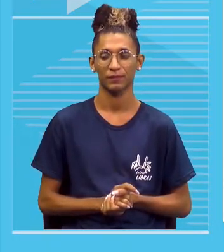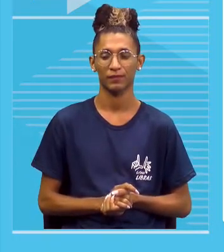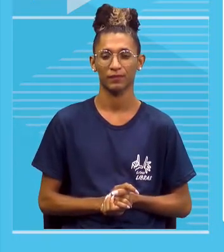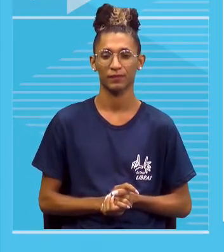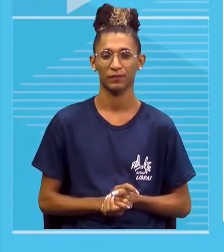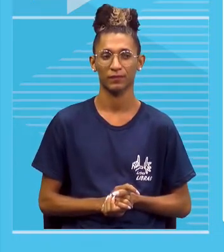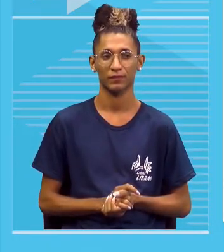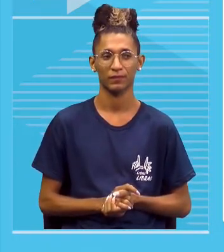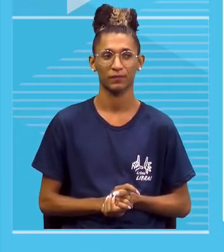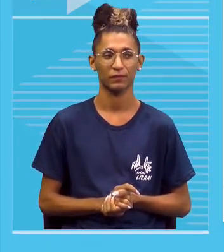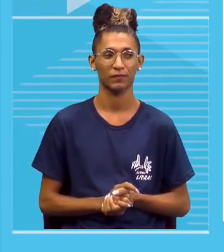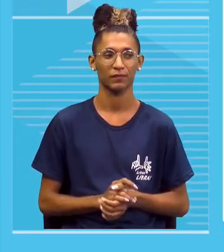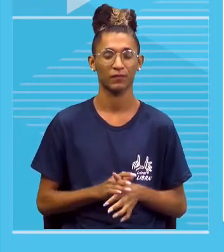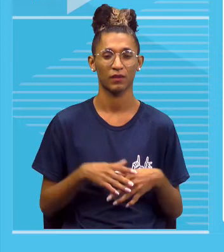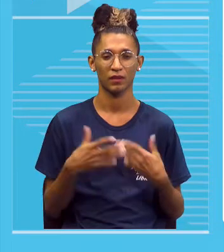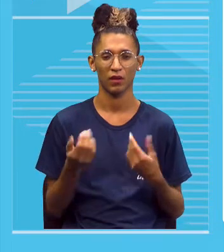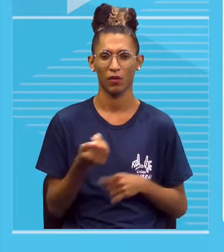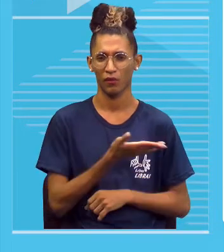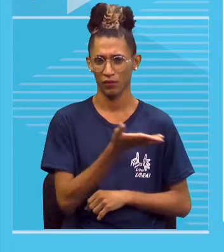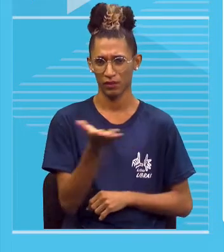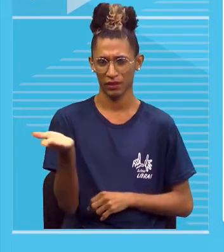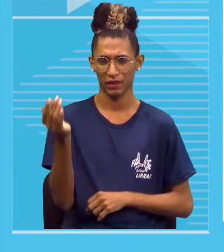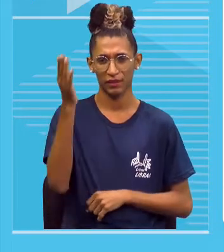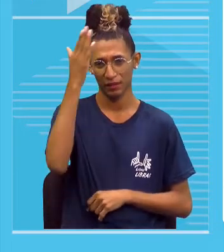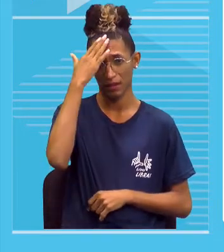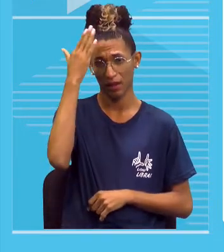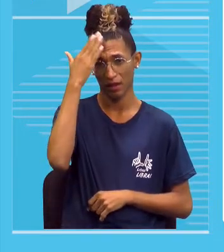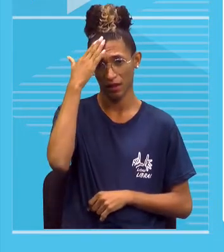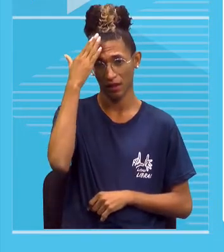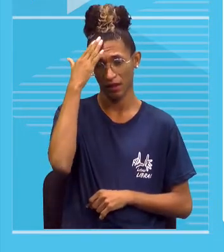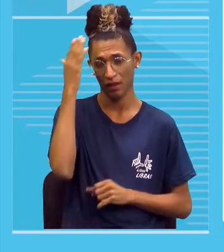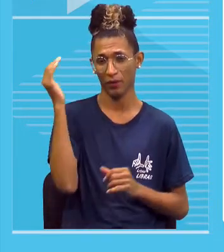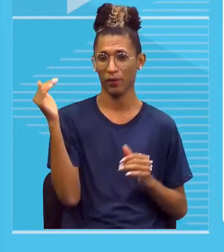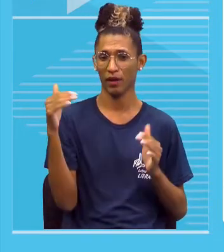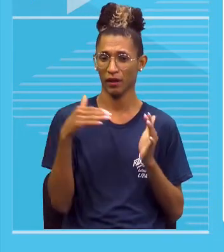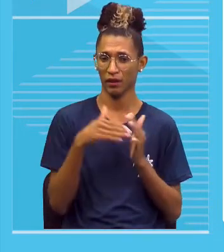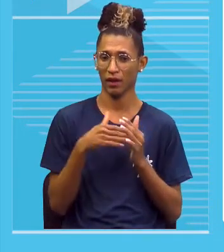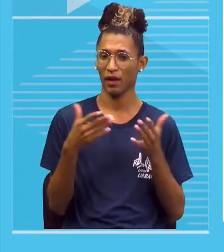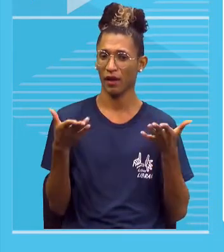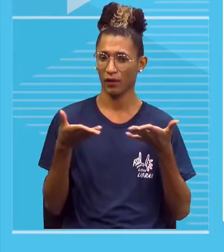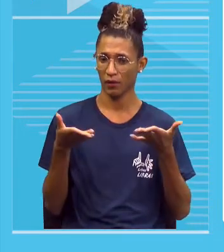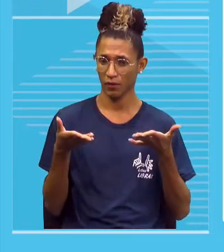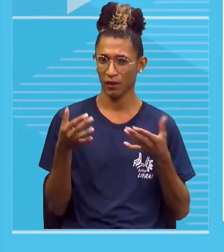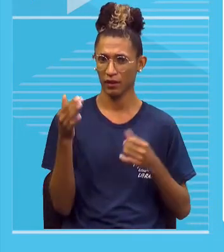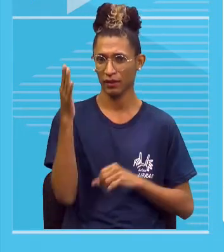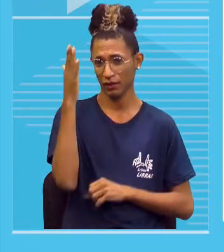e Vocês entenderam gente nosso raciocínio até aí